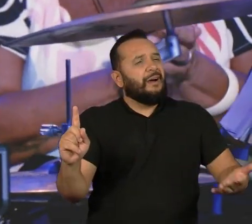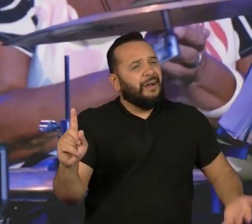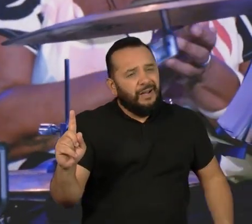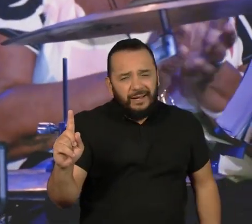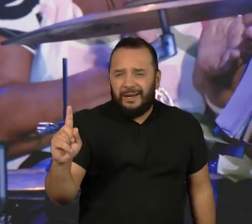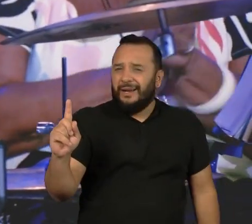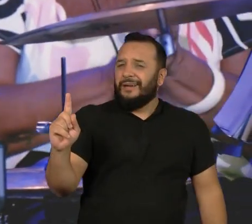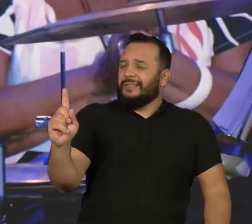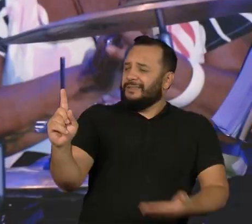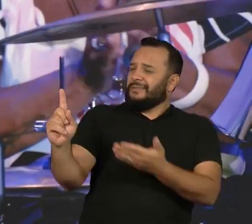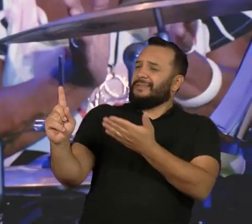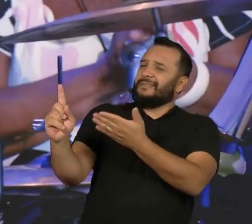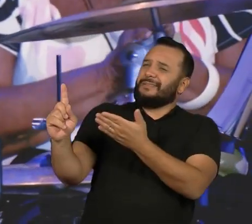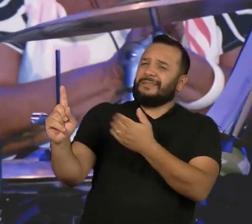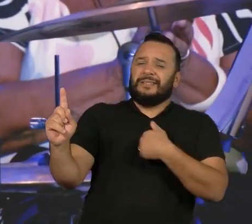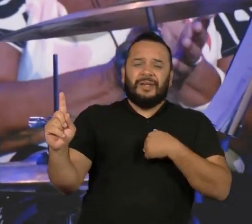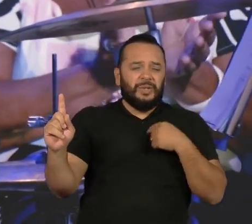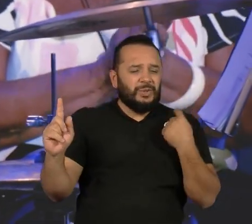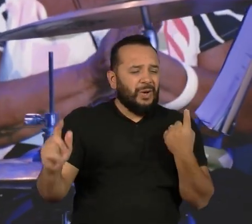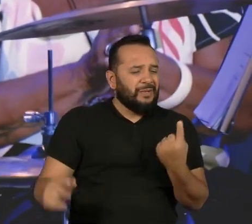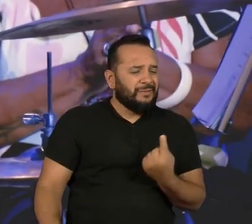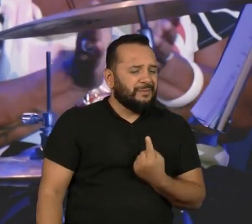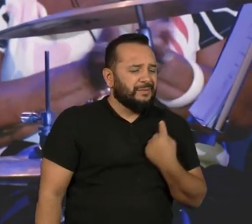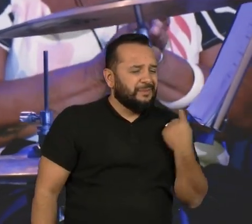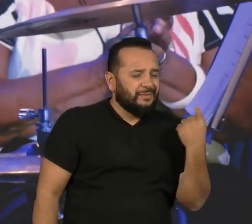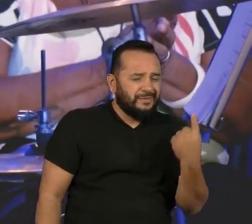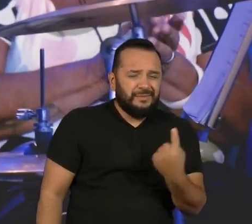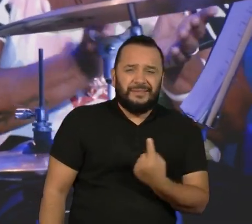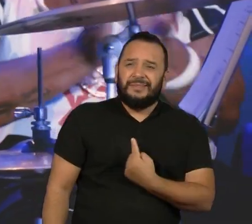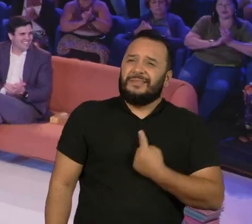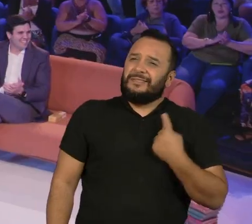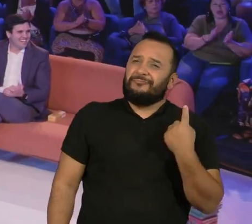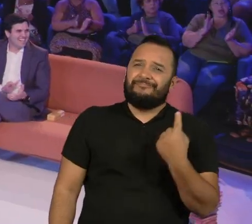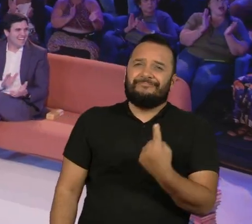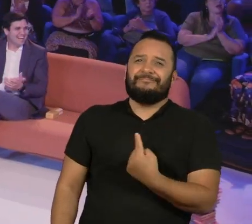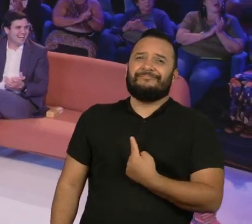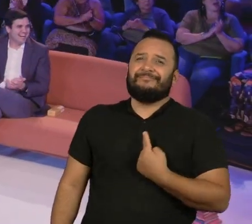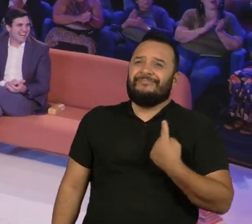Ah, porque estou tão sozinho.